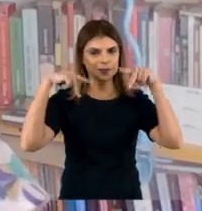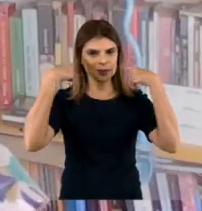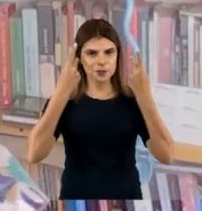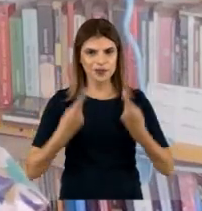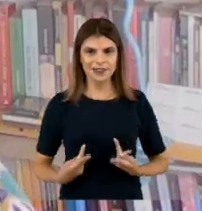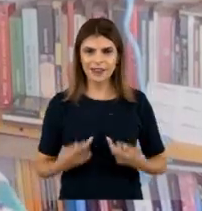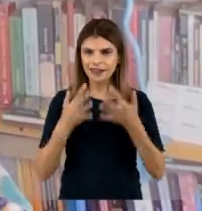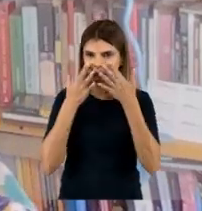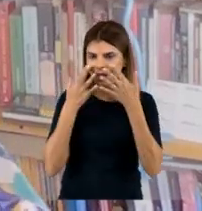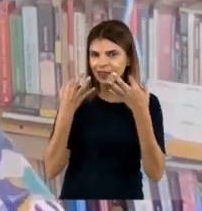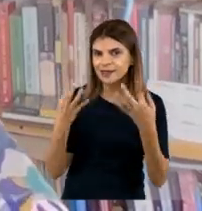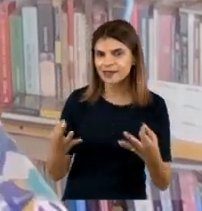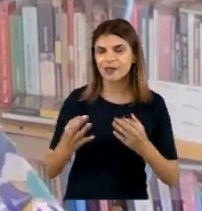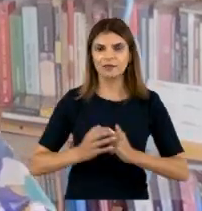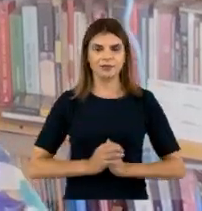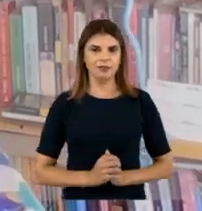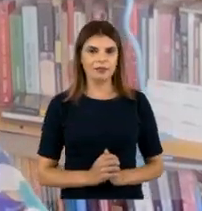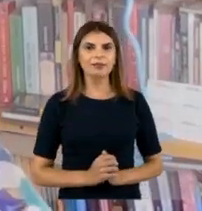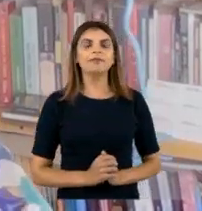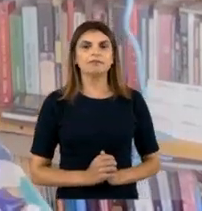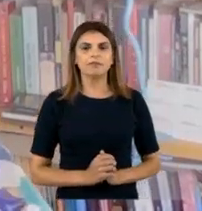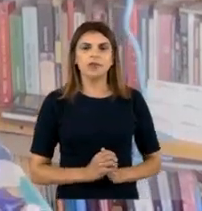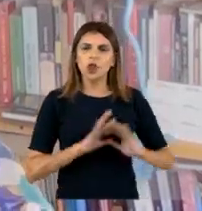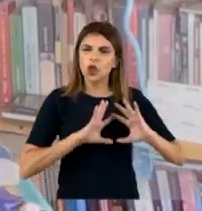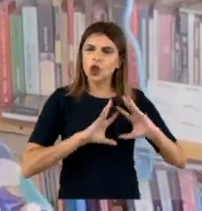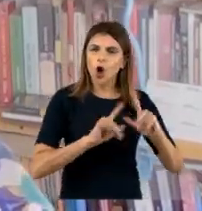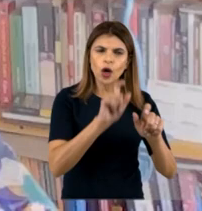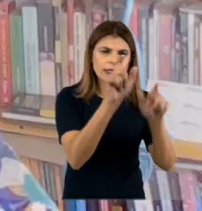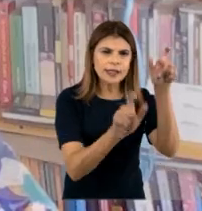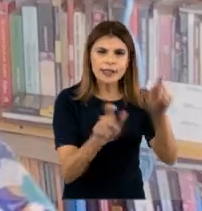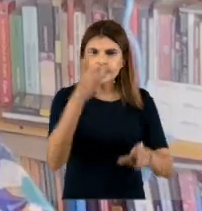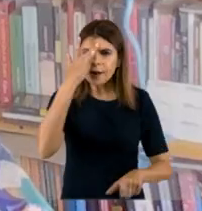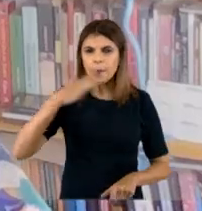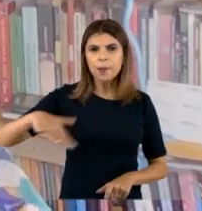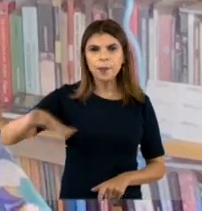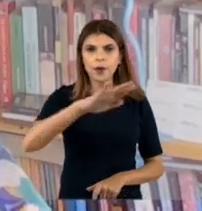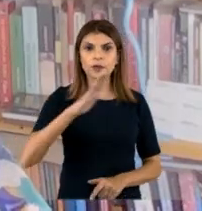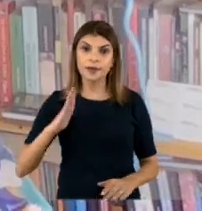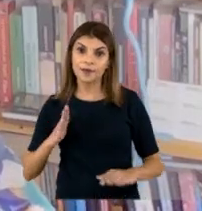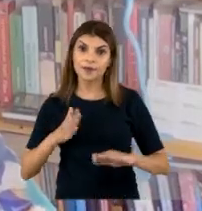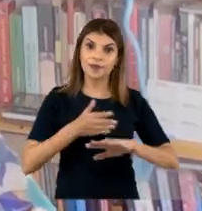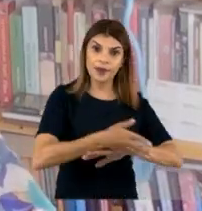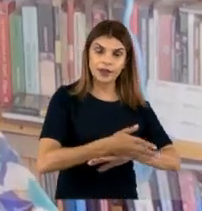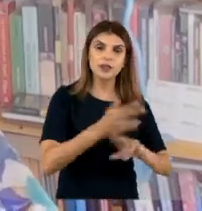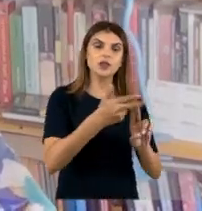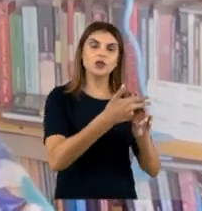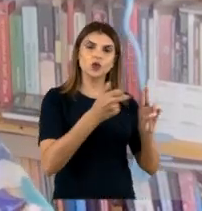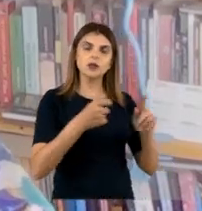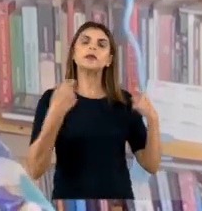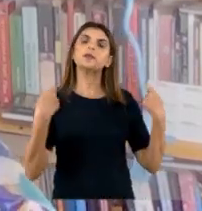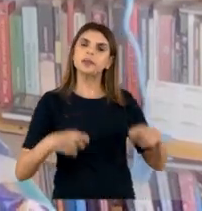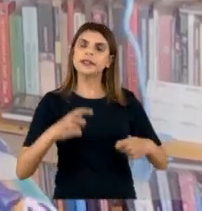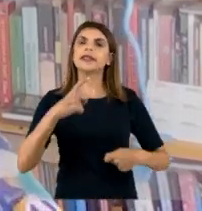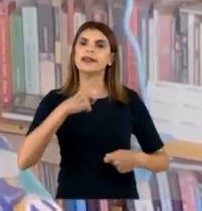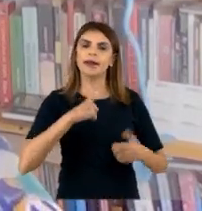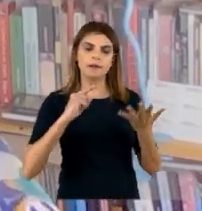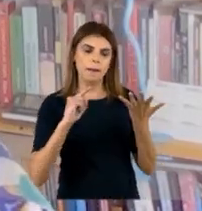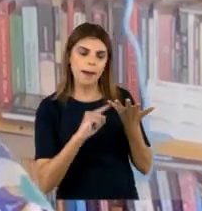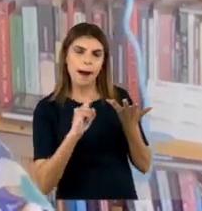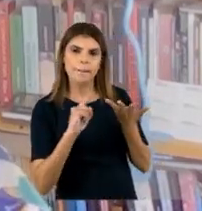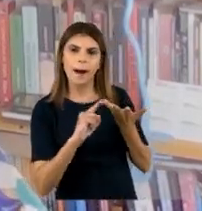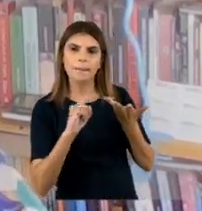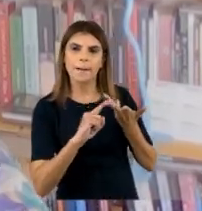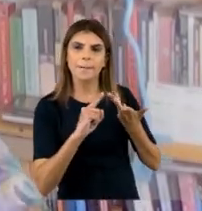e a atenção humanizada. Então, todas as pessoas que acessam o serviço devem ter garantido